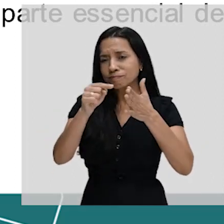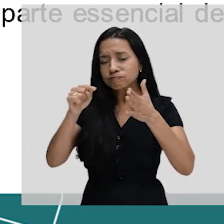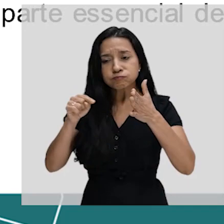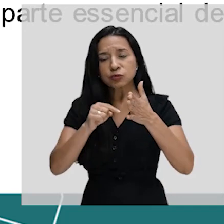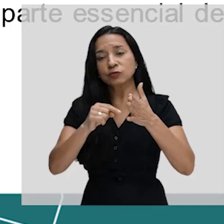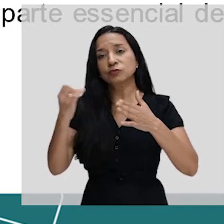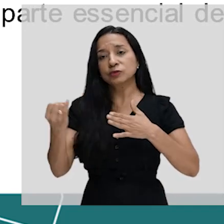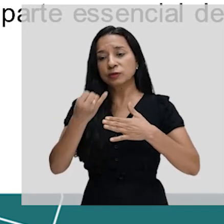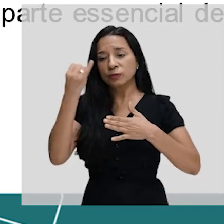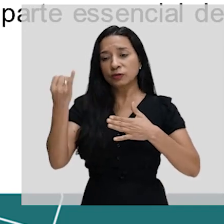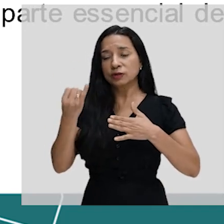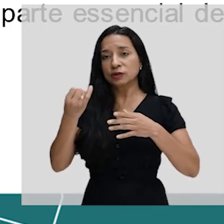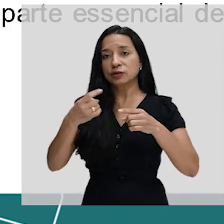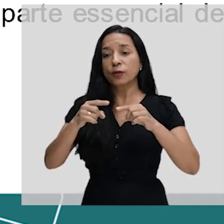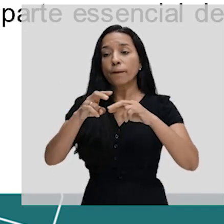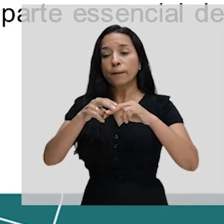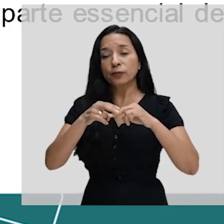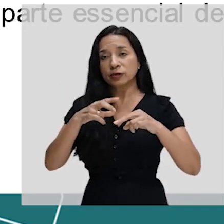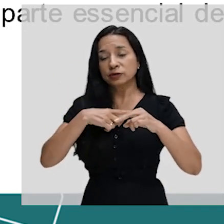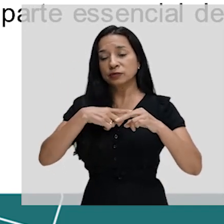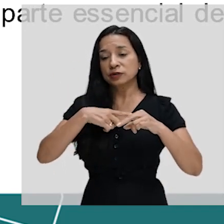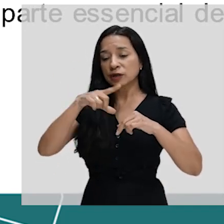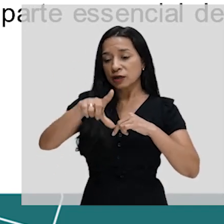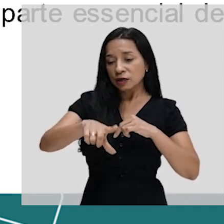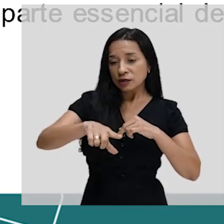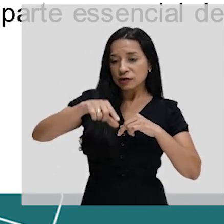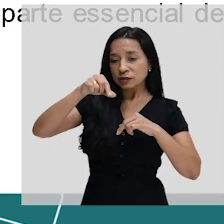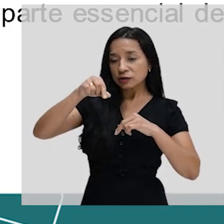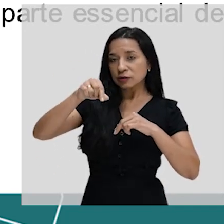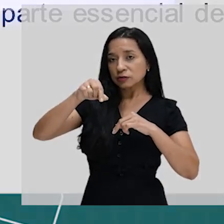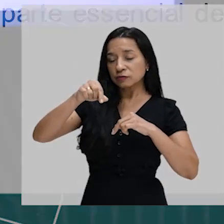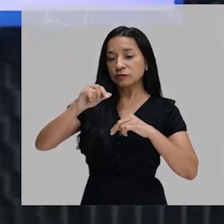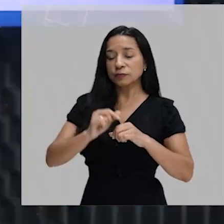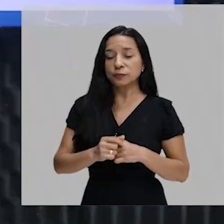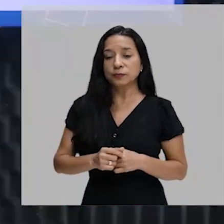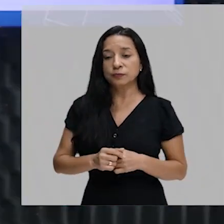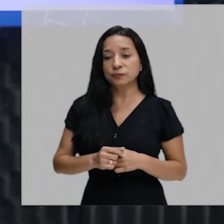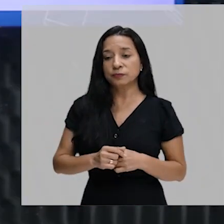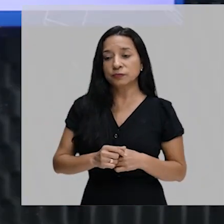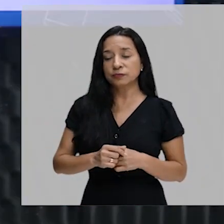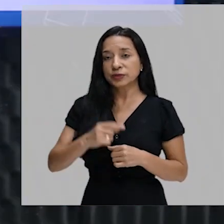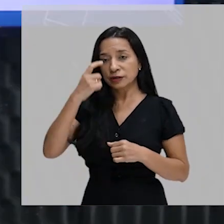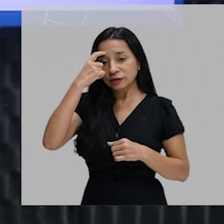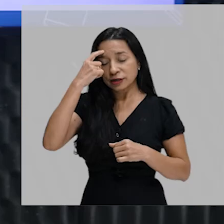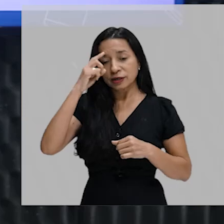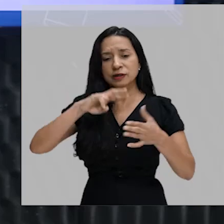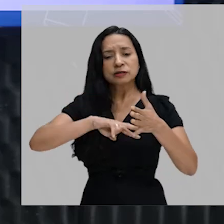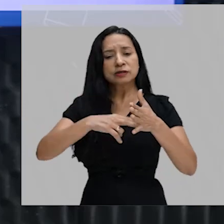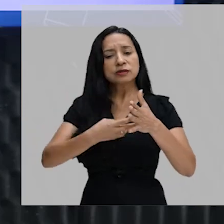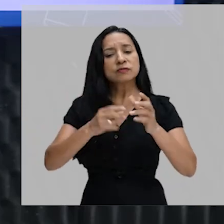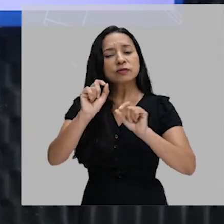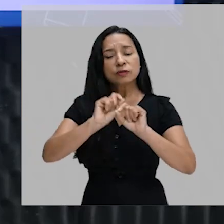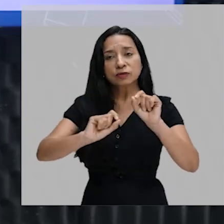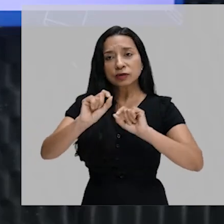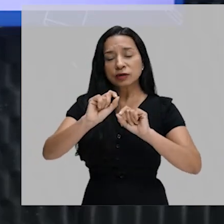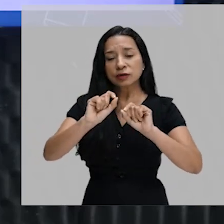a palavra seletiva, de forma onde eu vou selecionar as ideias. Isto significa o